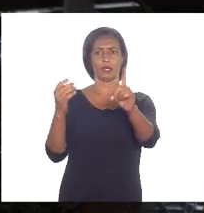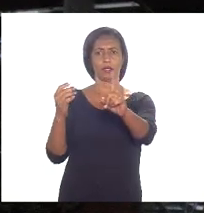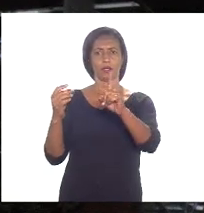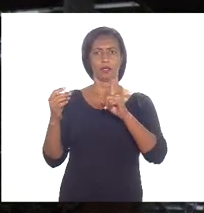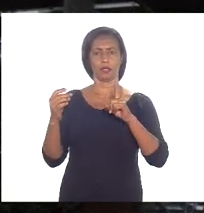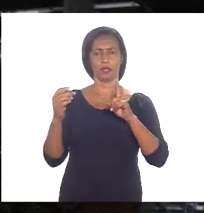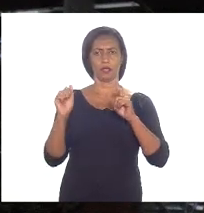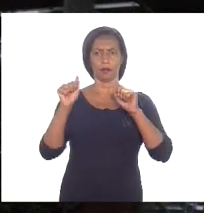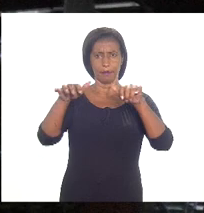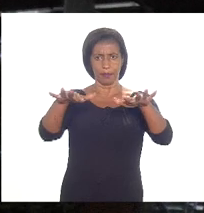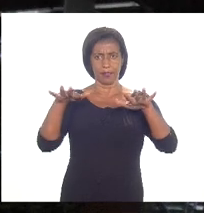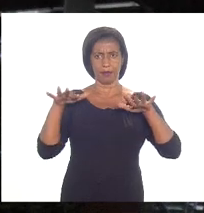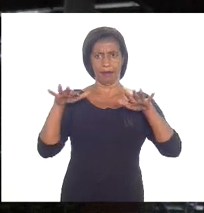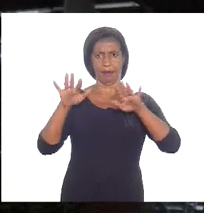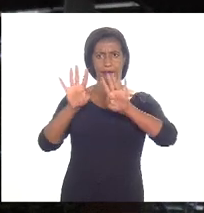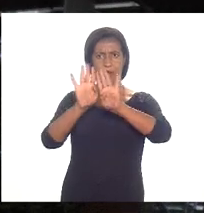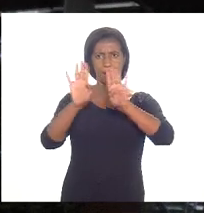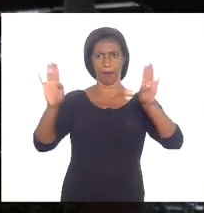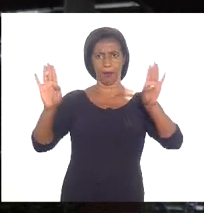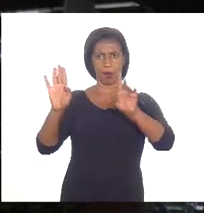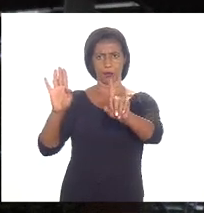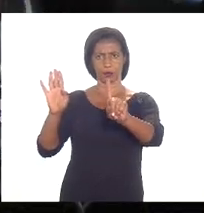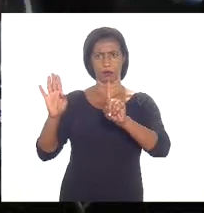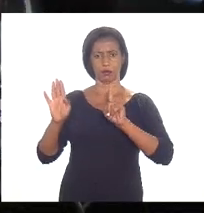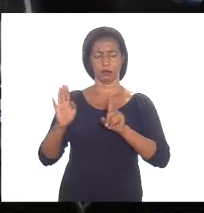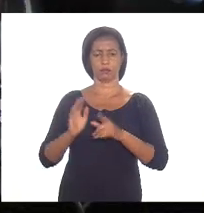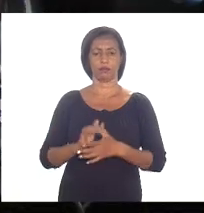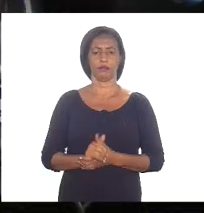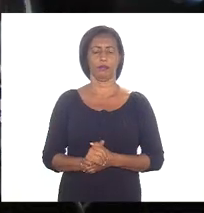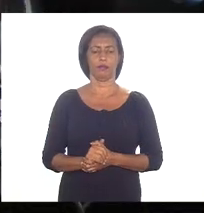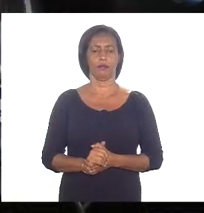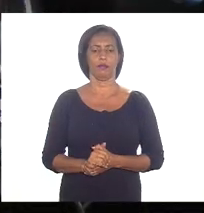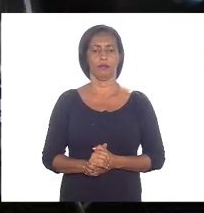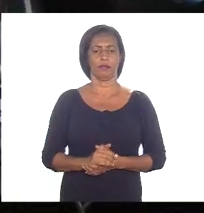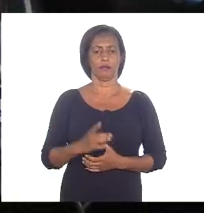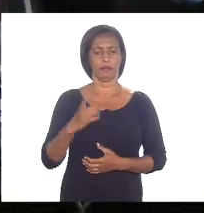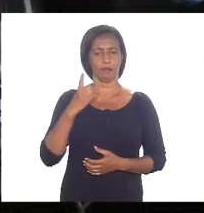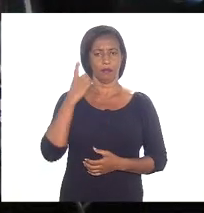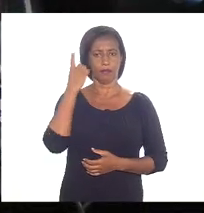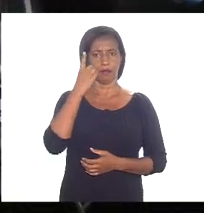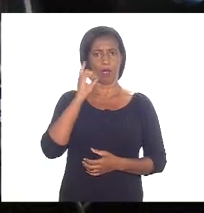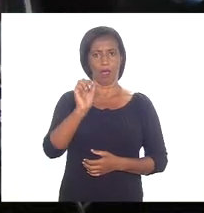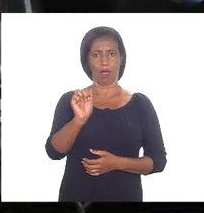Plenária. Desculpa, tia. Deputado André Correia.